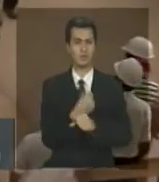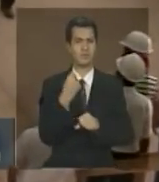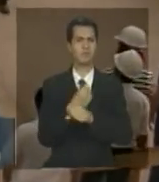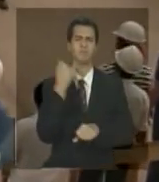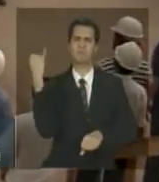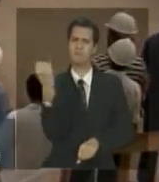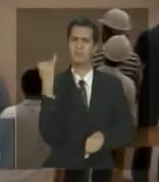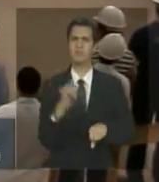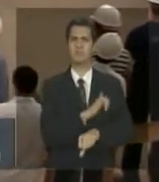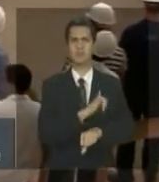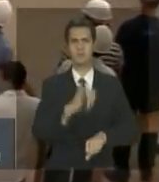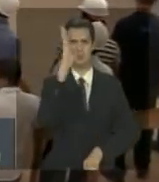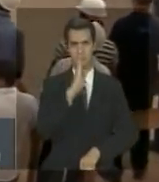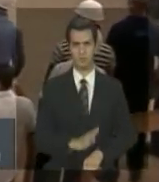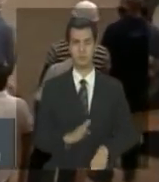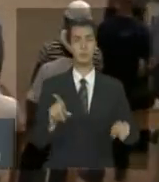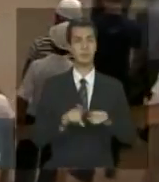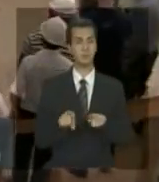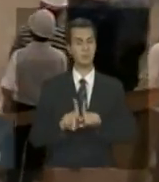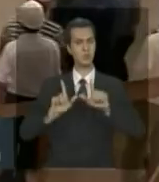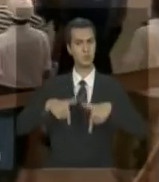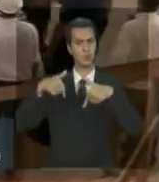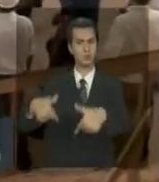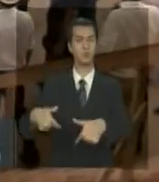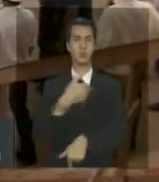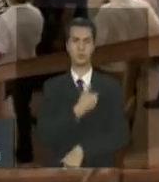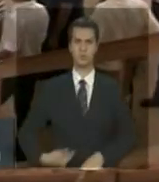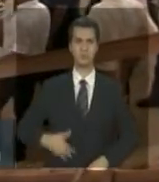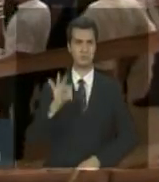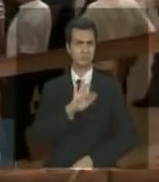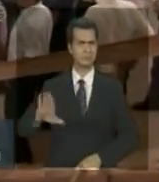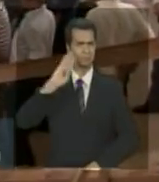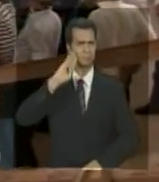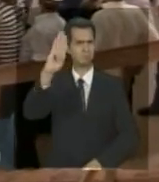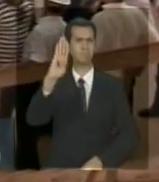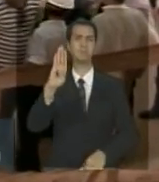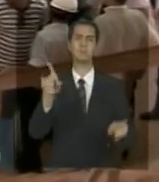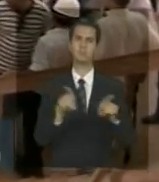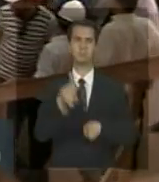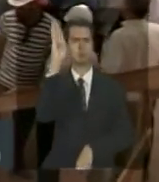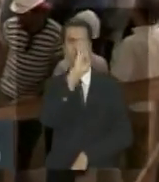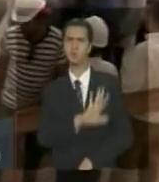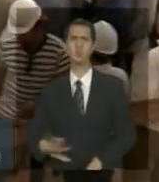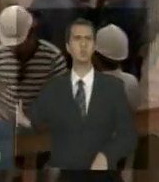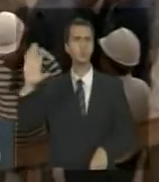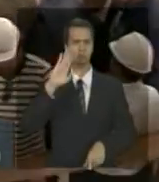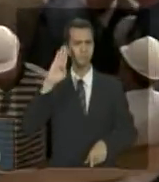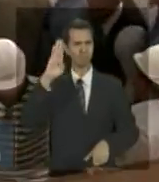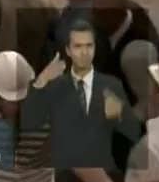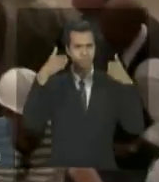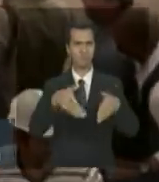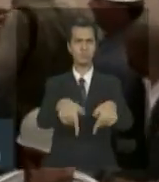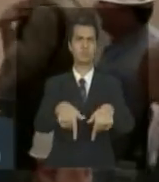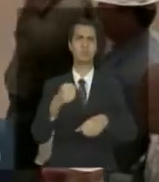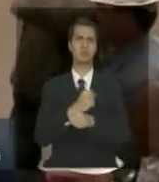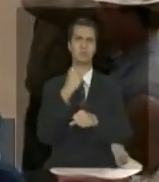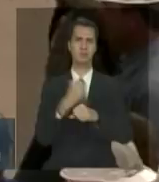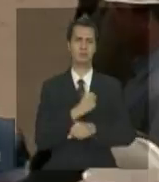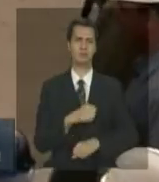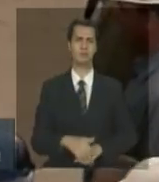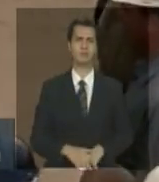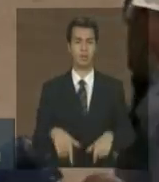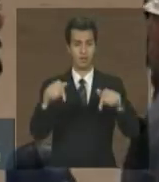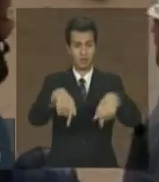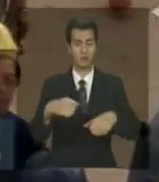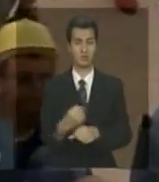obra desafiadora, prioritária para o governo e para o Brasil. Segundo a presidenta, é uma obra que